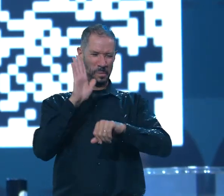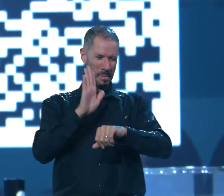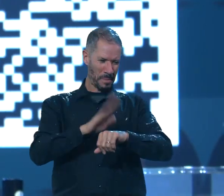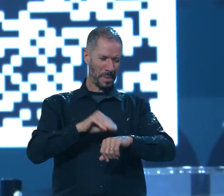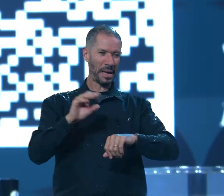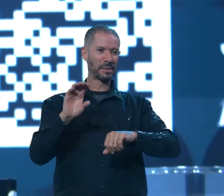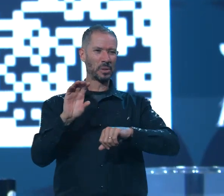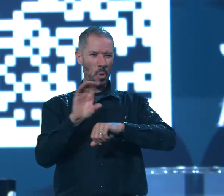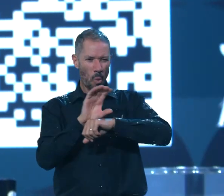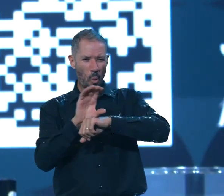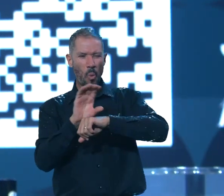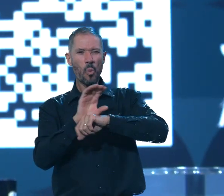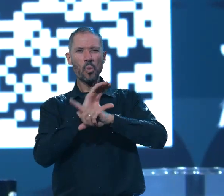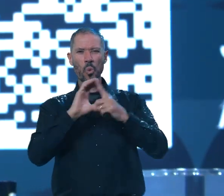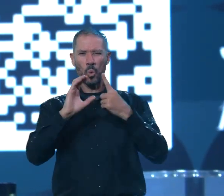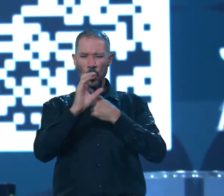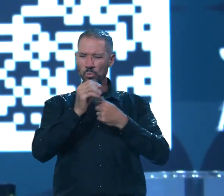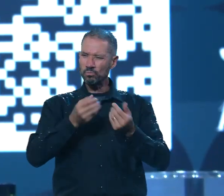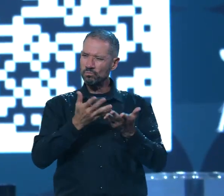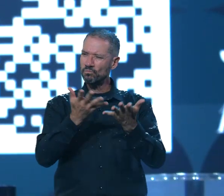cultos nesse lugar, meu irmão.